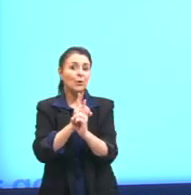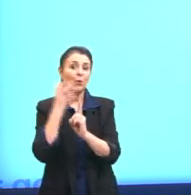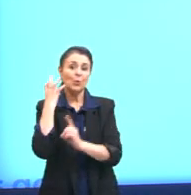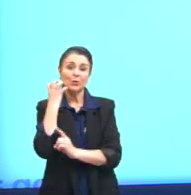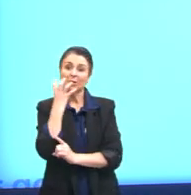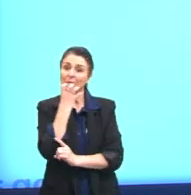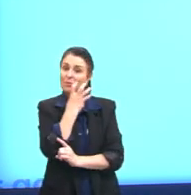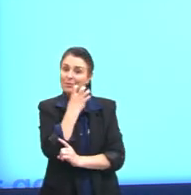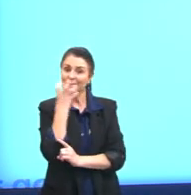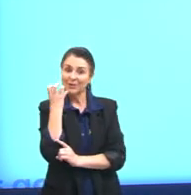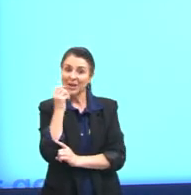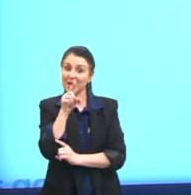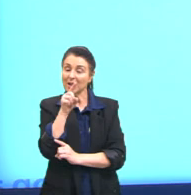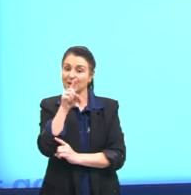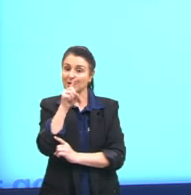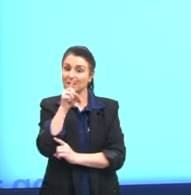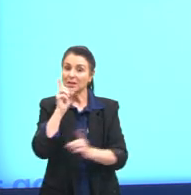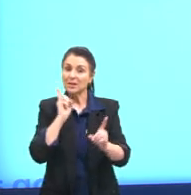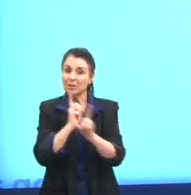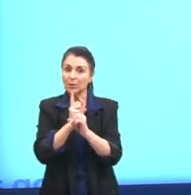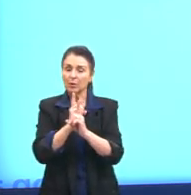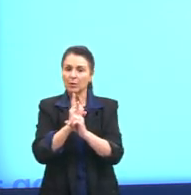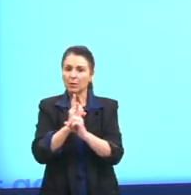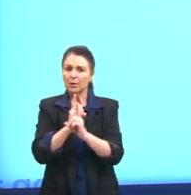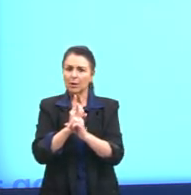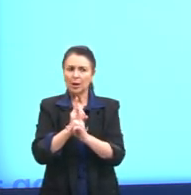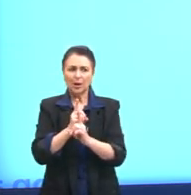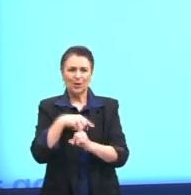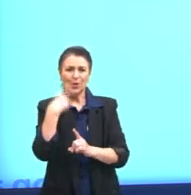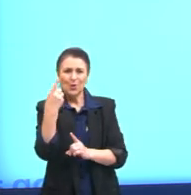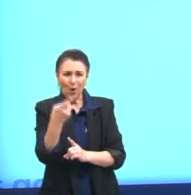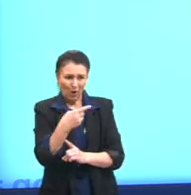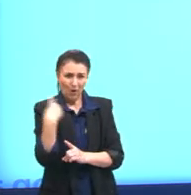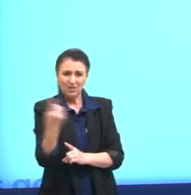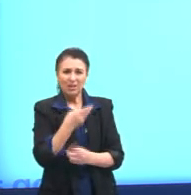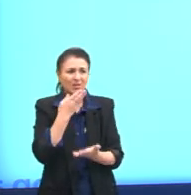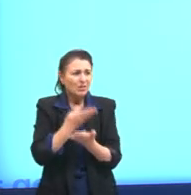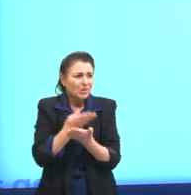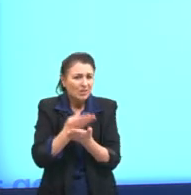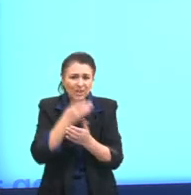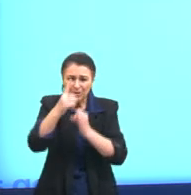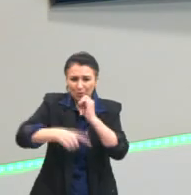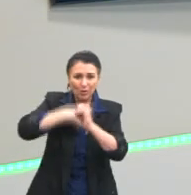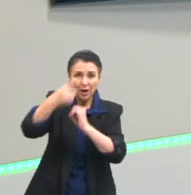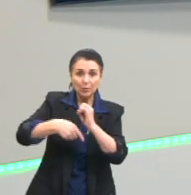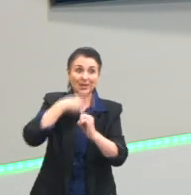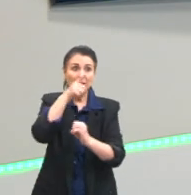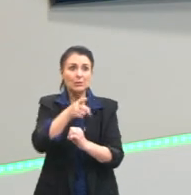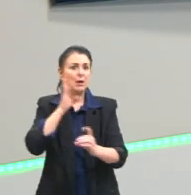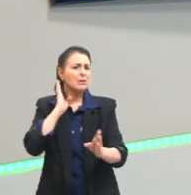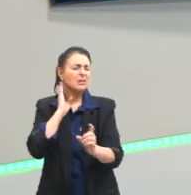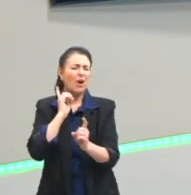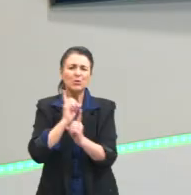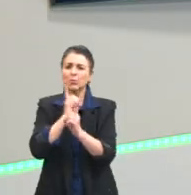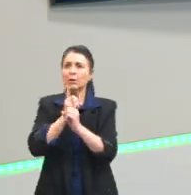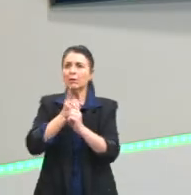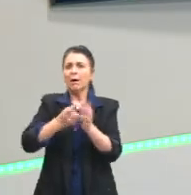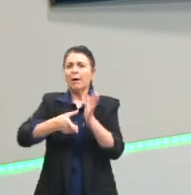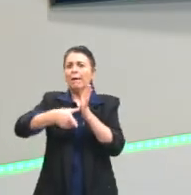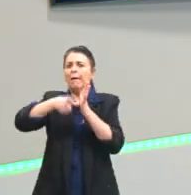né Nós vamos aqui em cima tanto para estudar o átomo esse camarada descobrir lá A 160 antes de Cristo